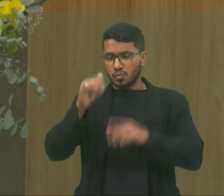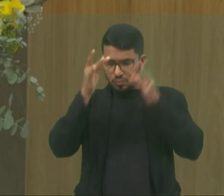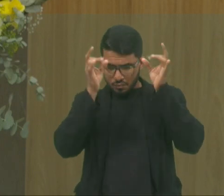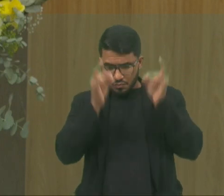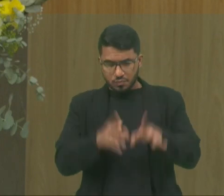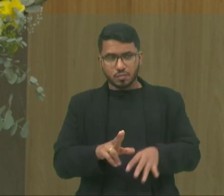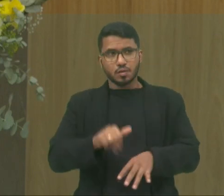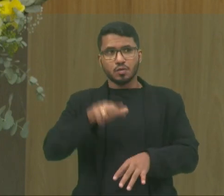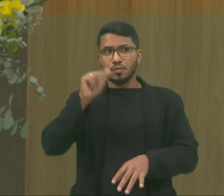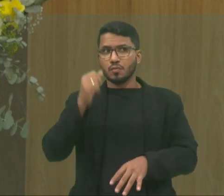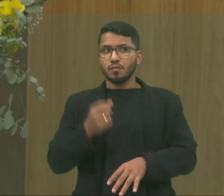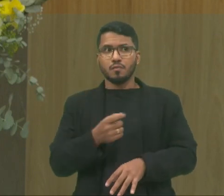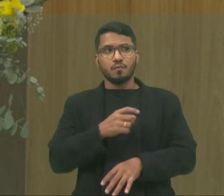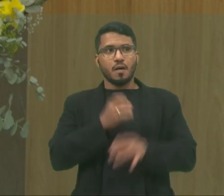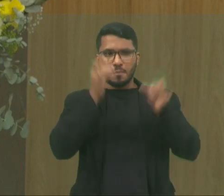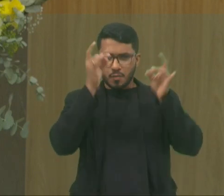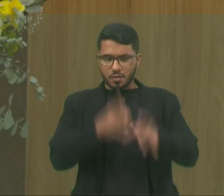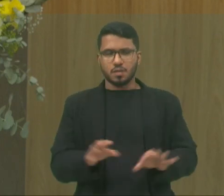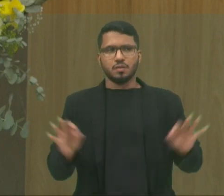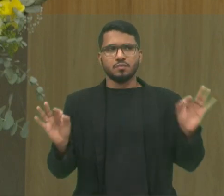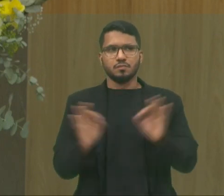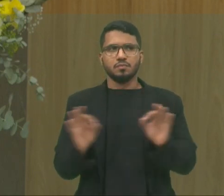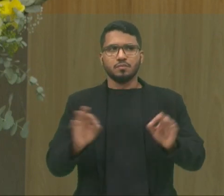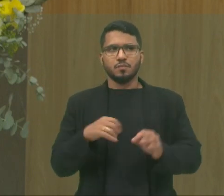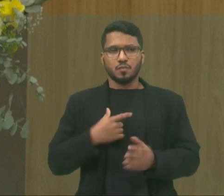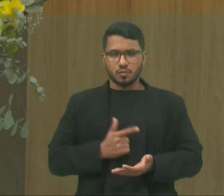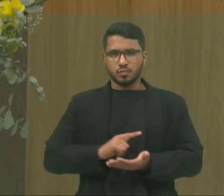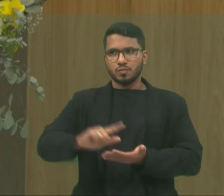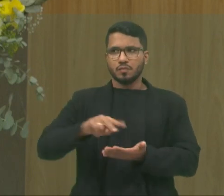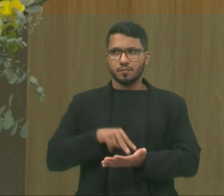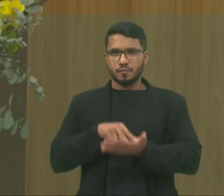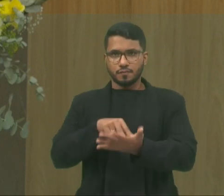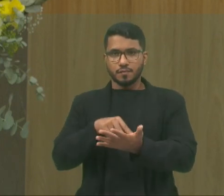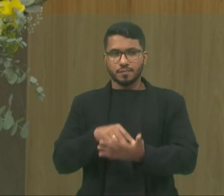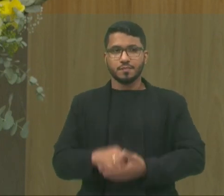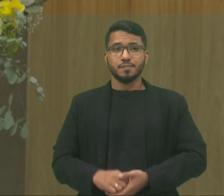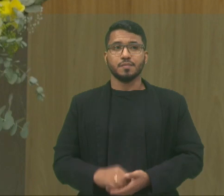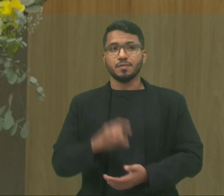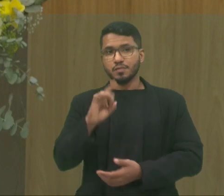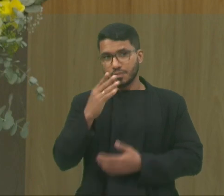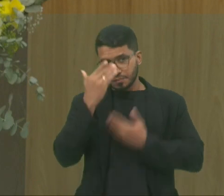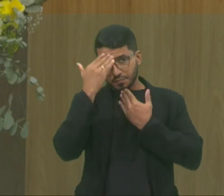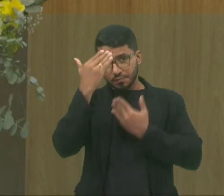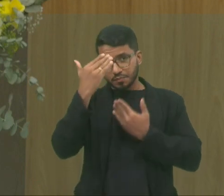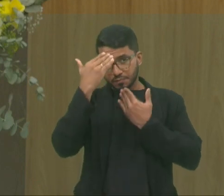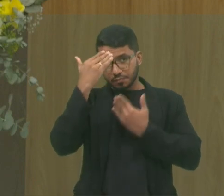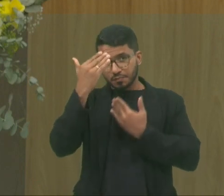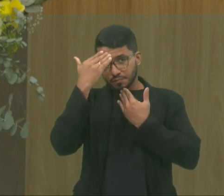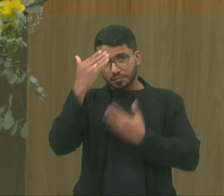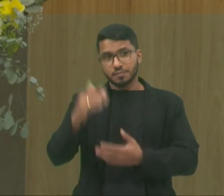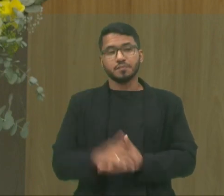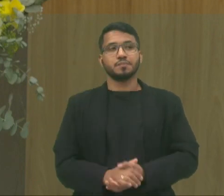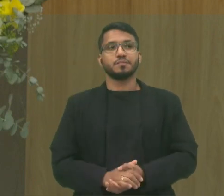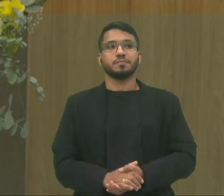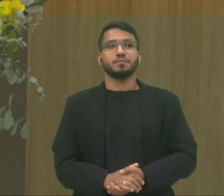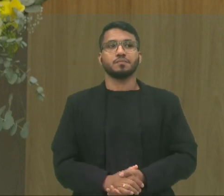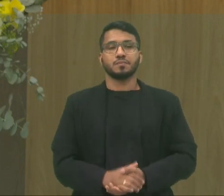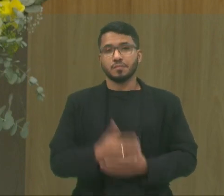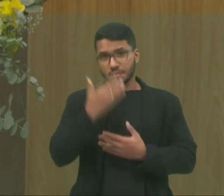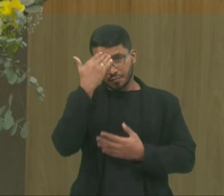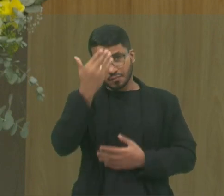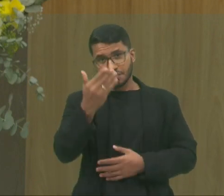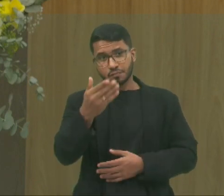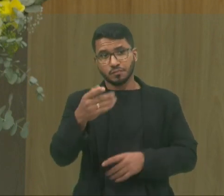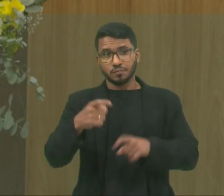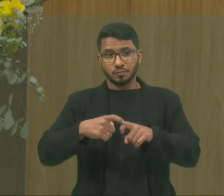e nunca vamos abandonar de forma alguma. Então, só gratidão, muita gratidão, viu, doutor Marcos Inês, por